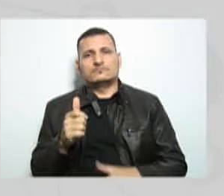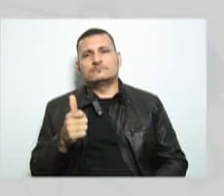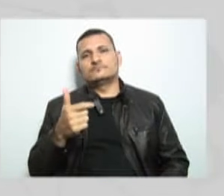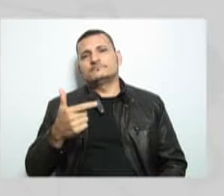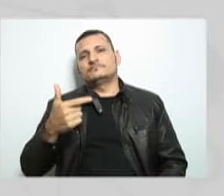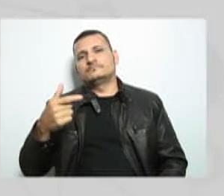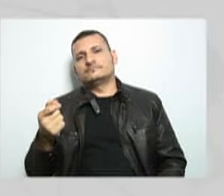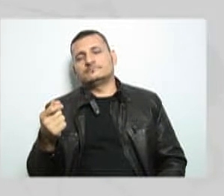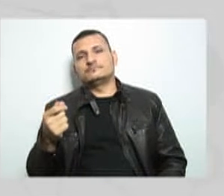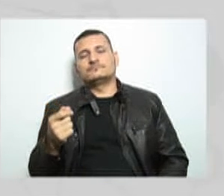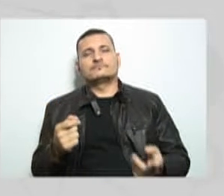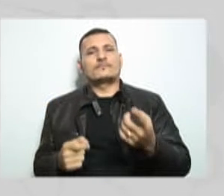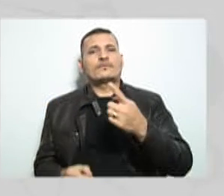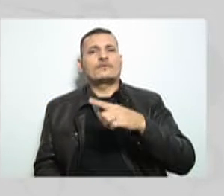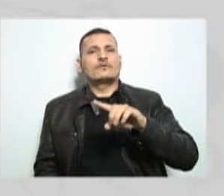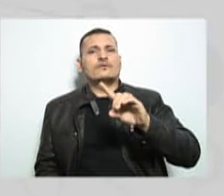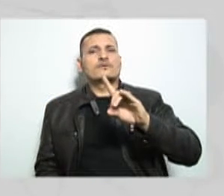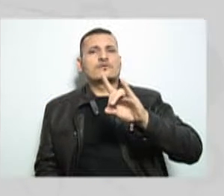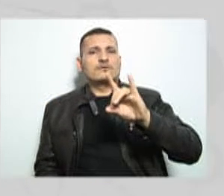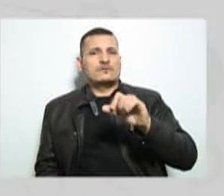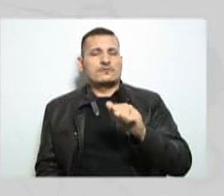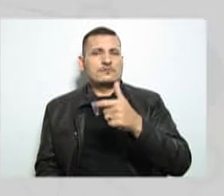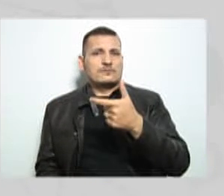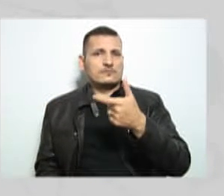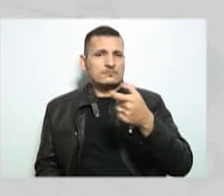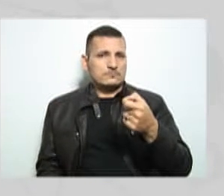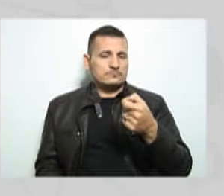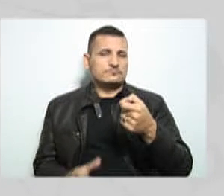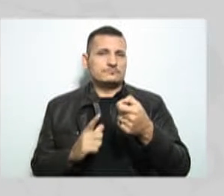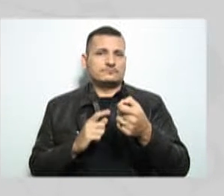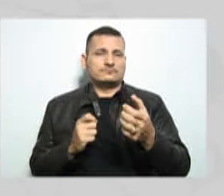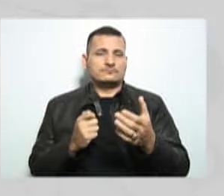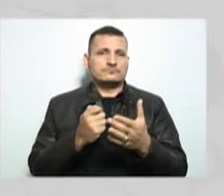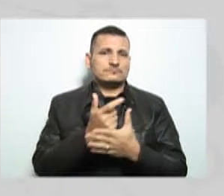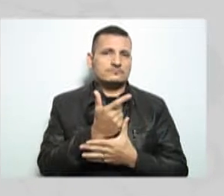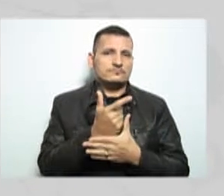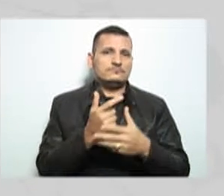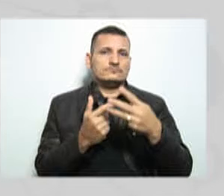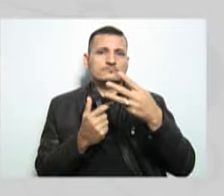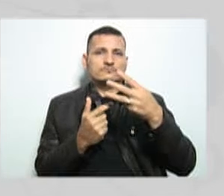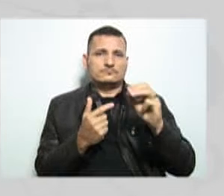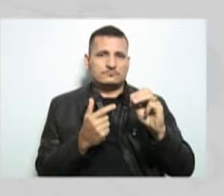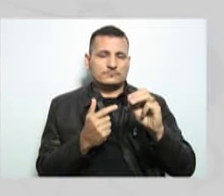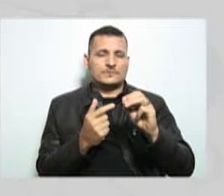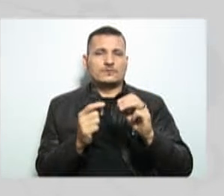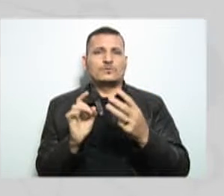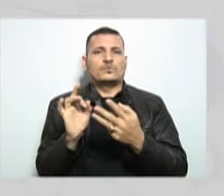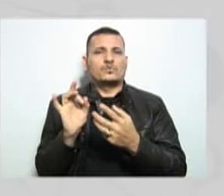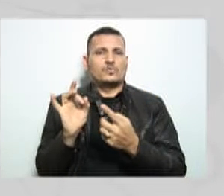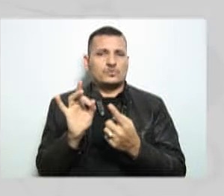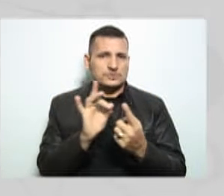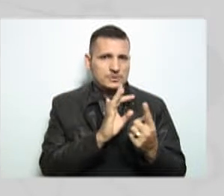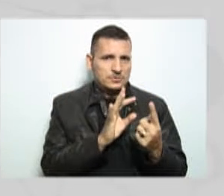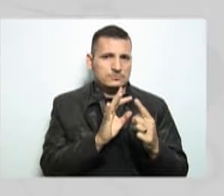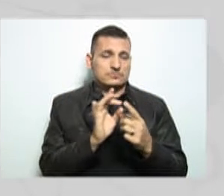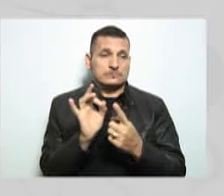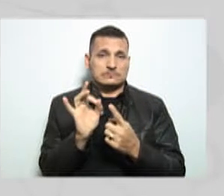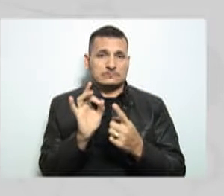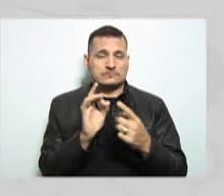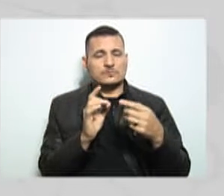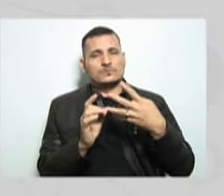que no dia 20, nós tivemos uma compra de 30 unidades a R$